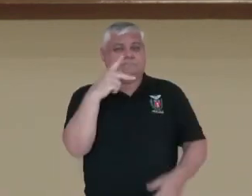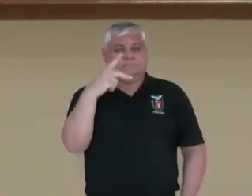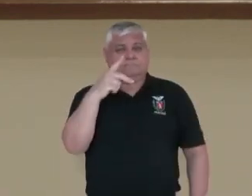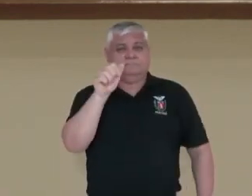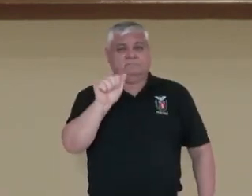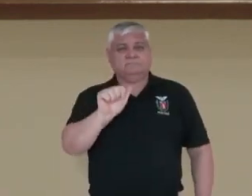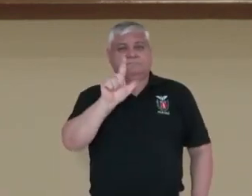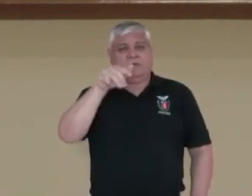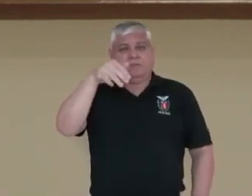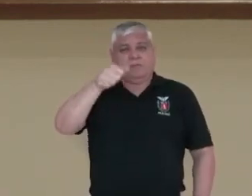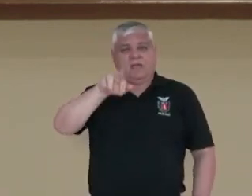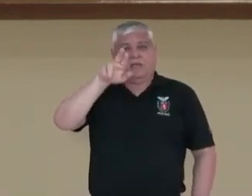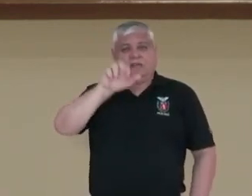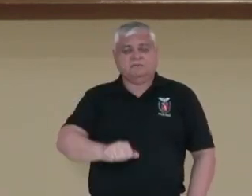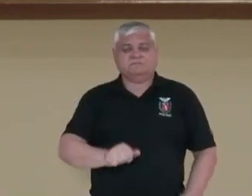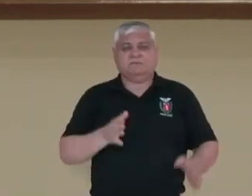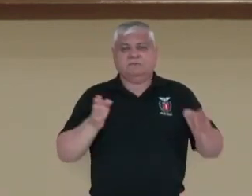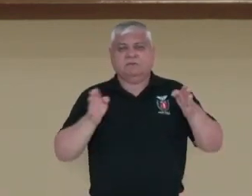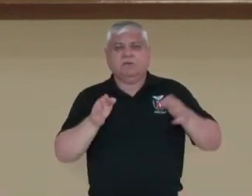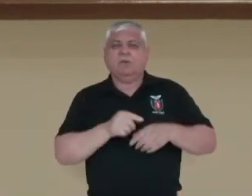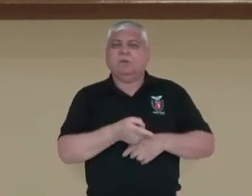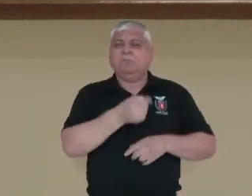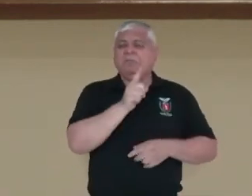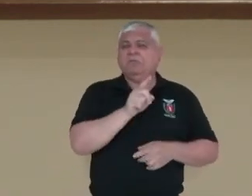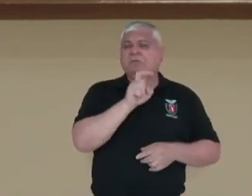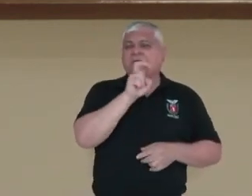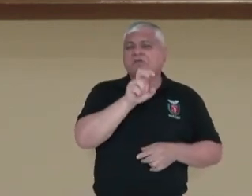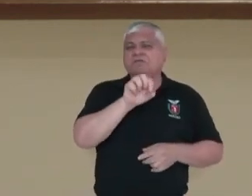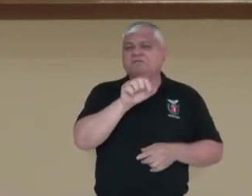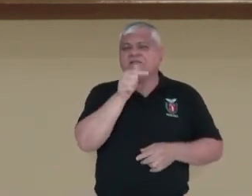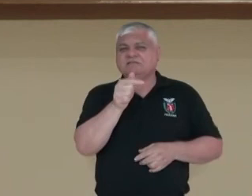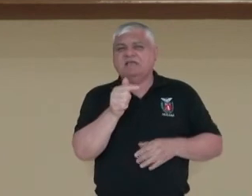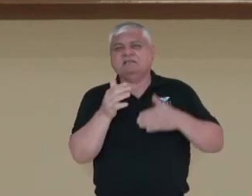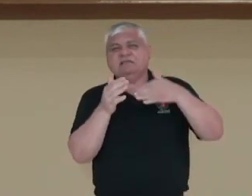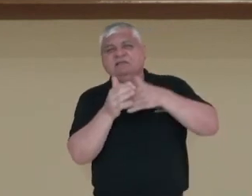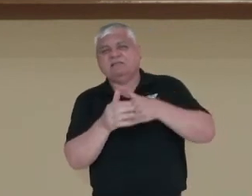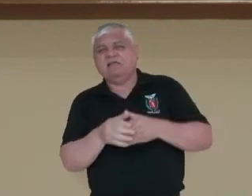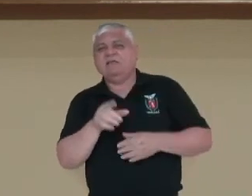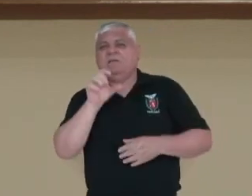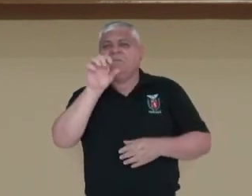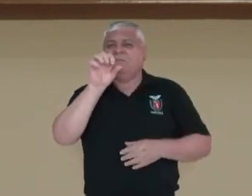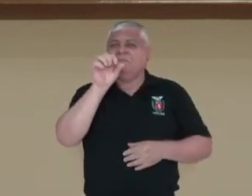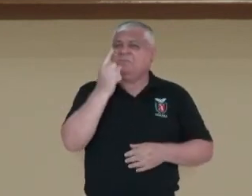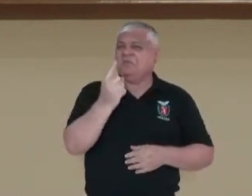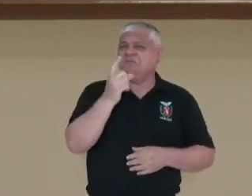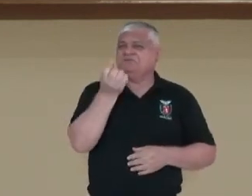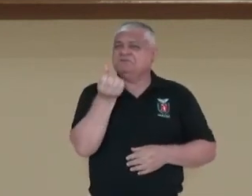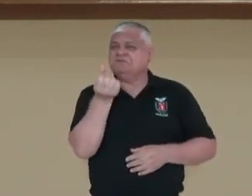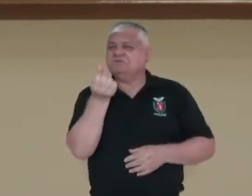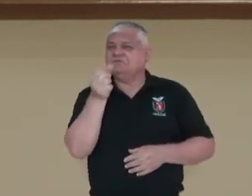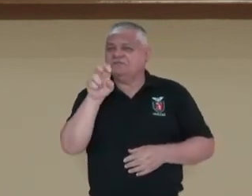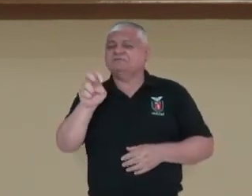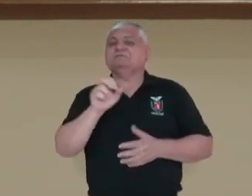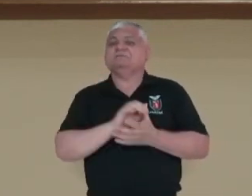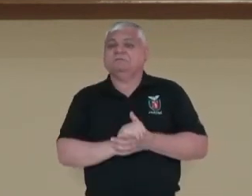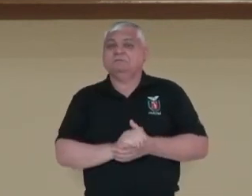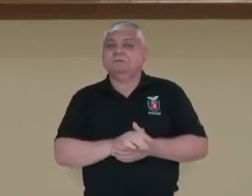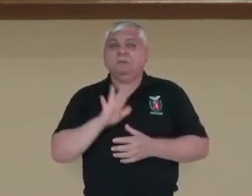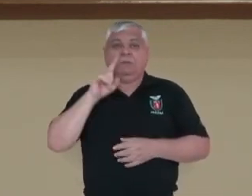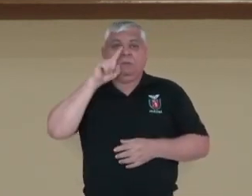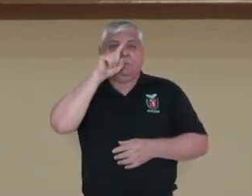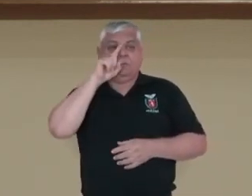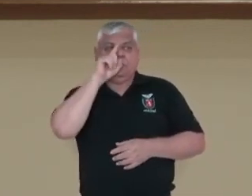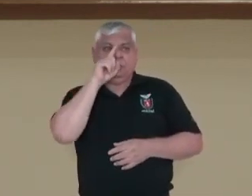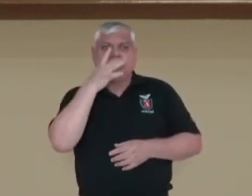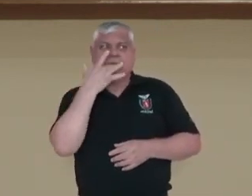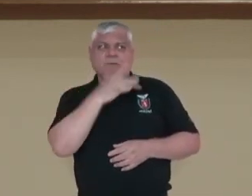1597 até 1695, mais ou menos 100 anos, e começou a representar uma ameaça para as autoridades